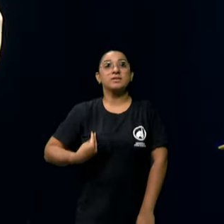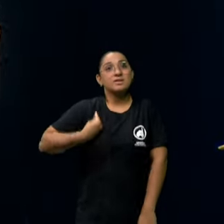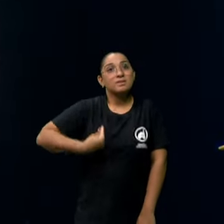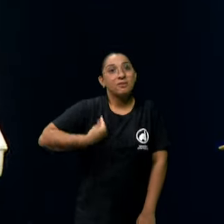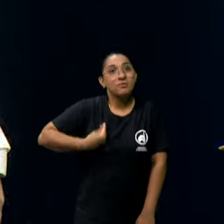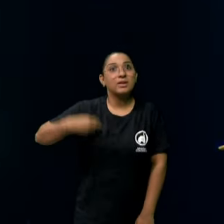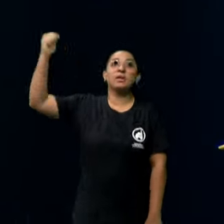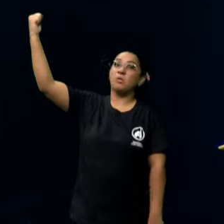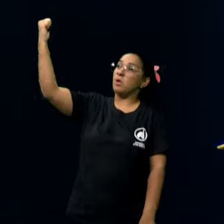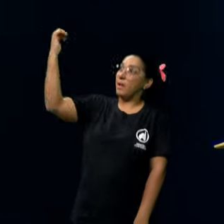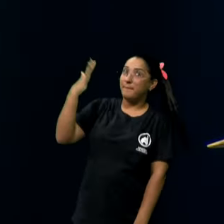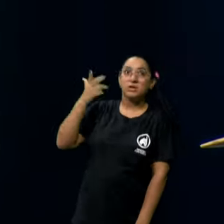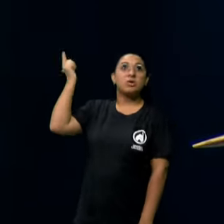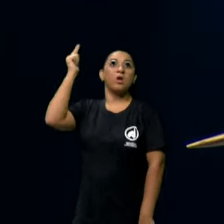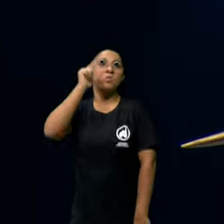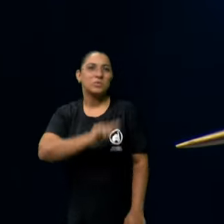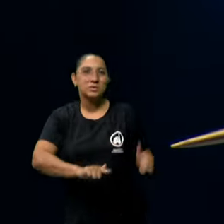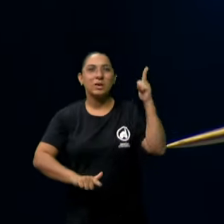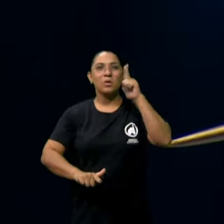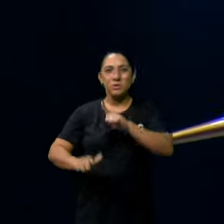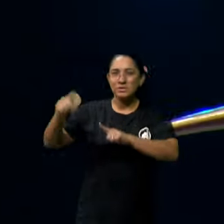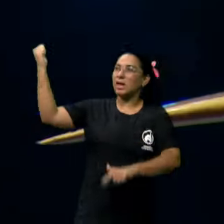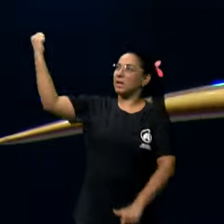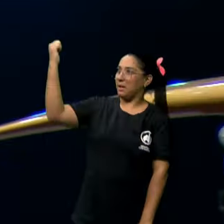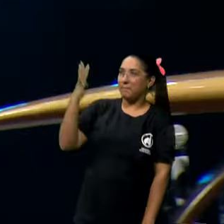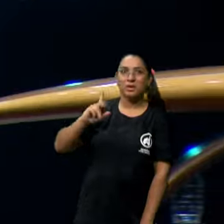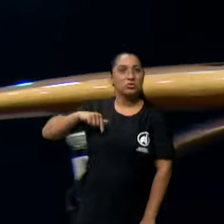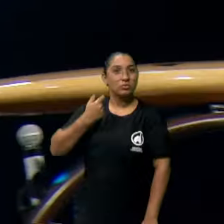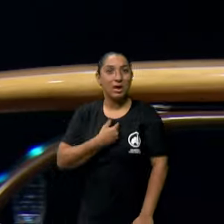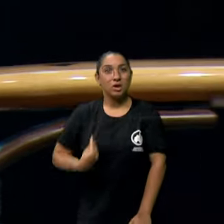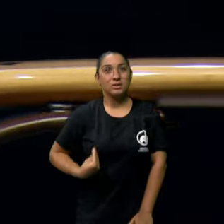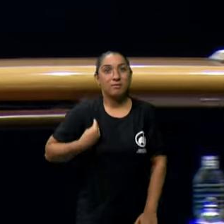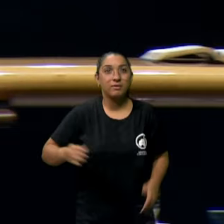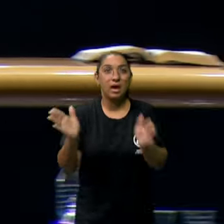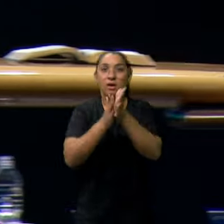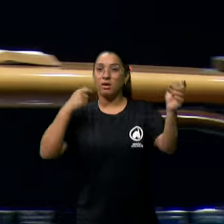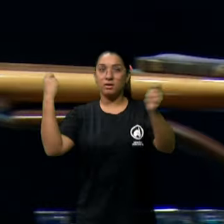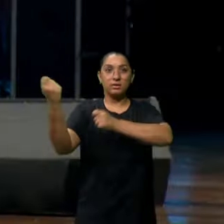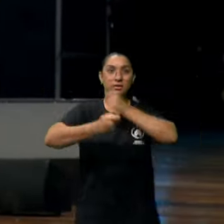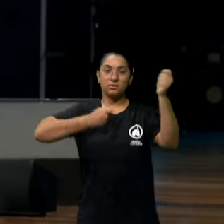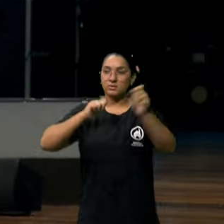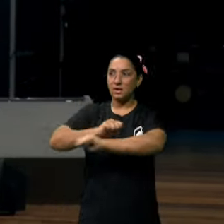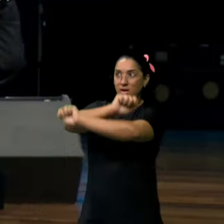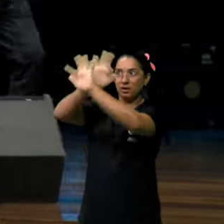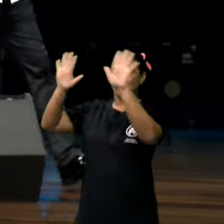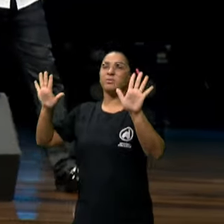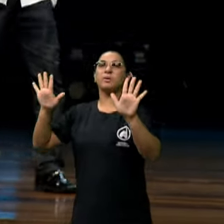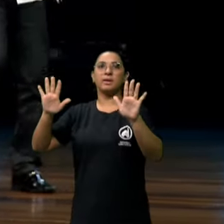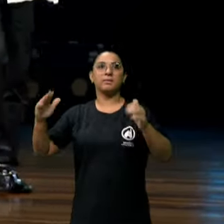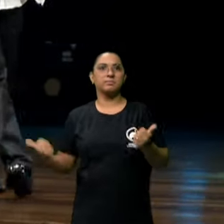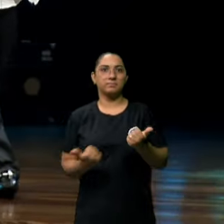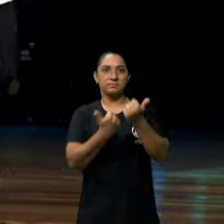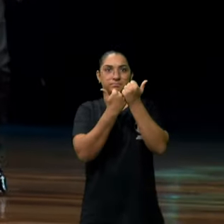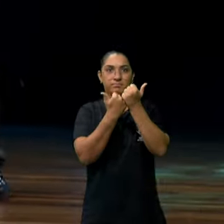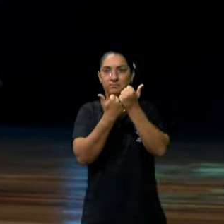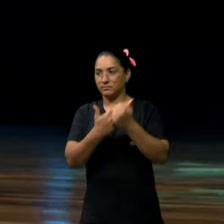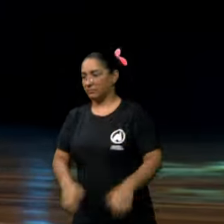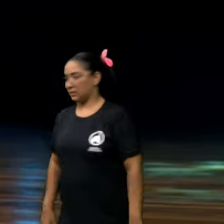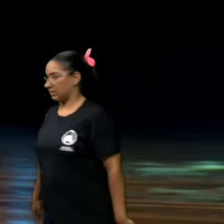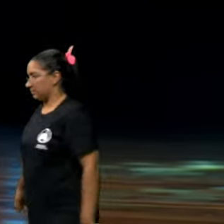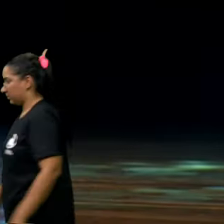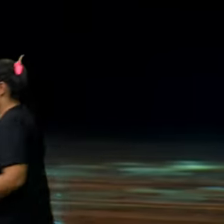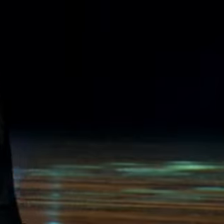a te dar bençãos Diga a glória a Deus diga Aleluia sabe por quê Porque nós confundimos batalhas pessoais